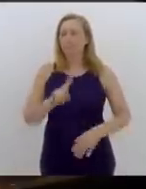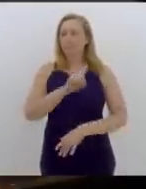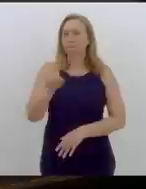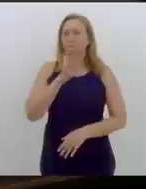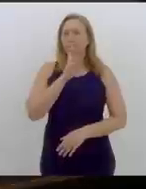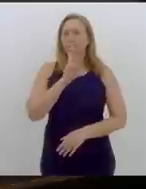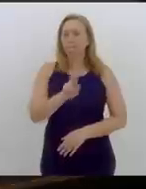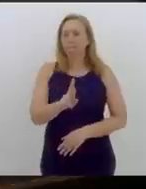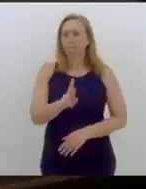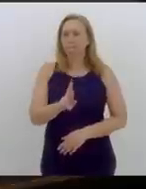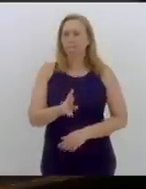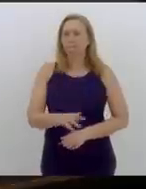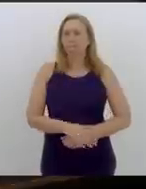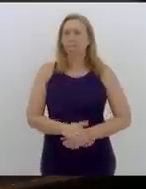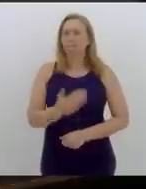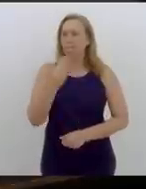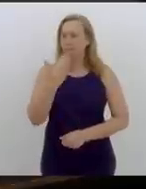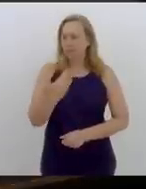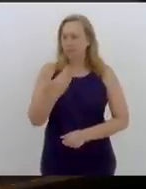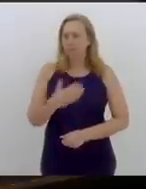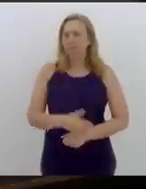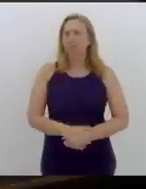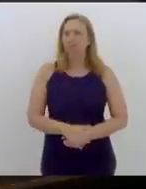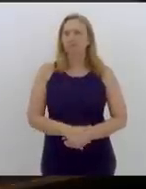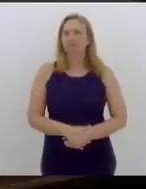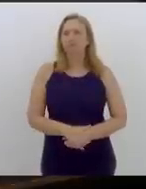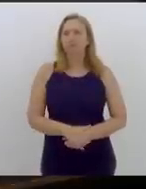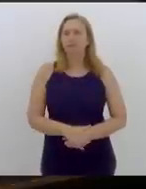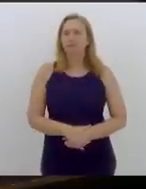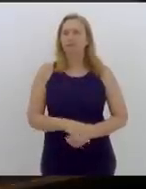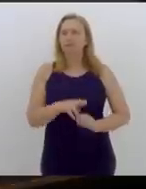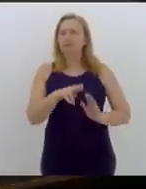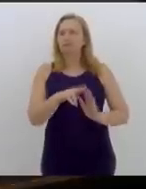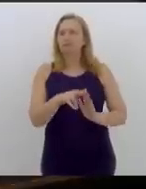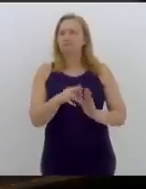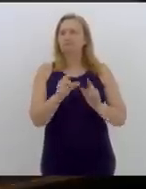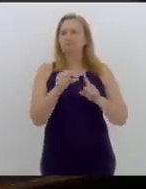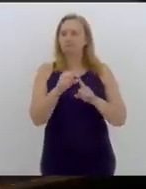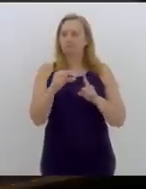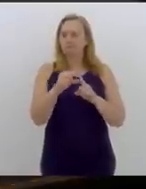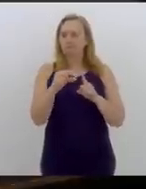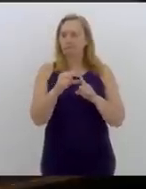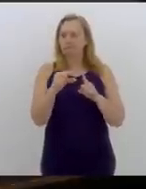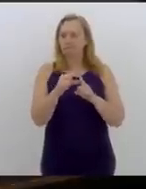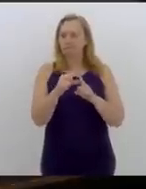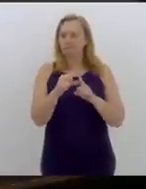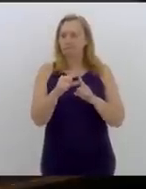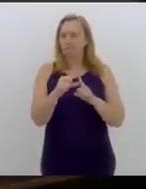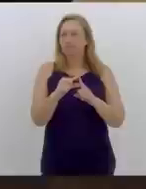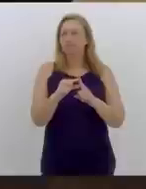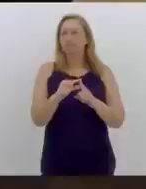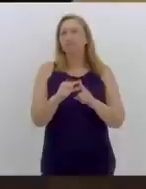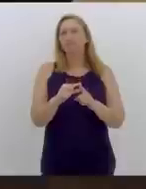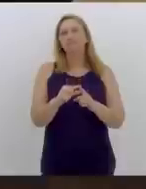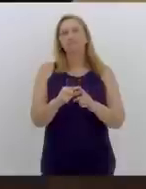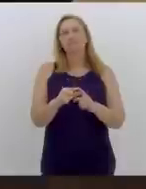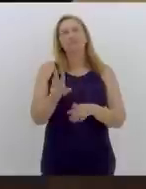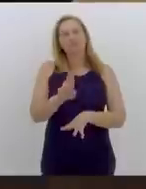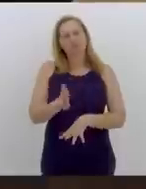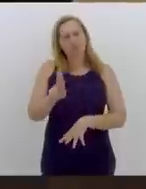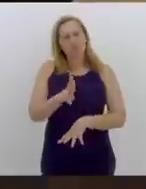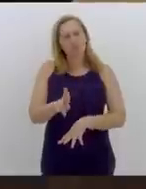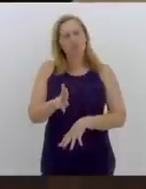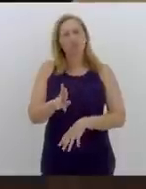ao solicitante devido aos termos não muito educados que foram utilizados nessa